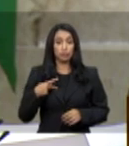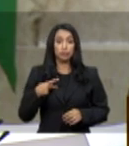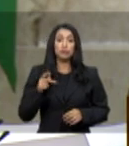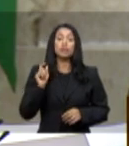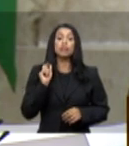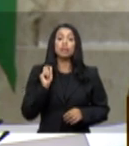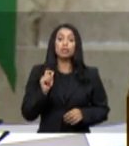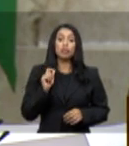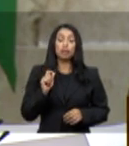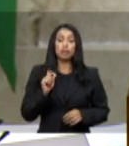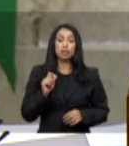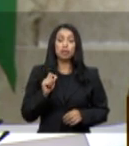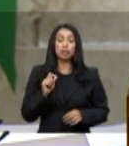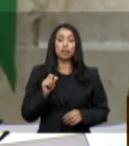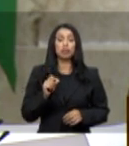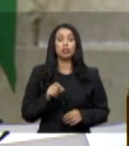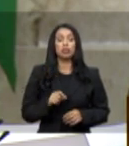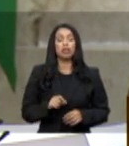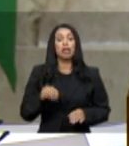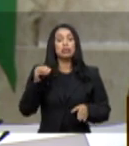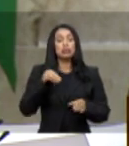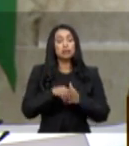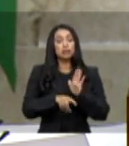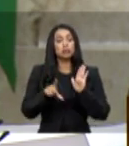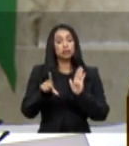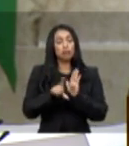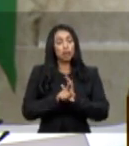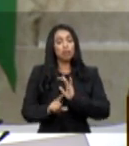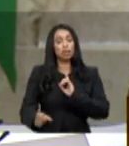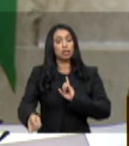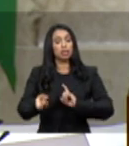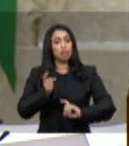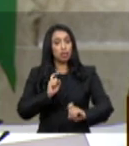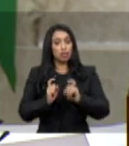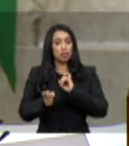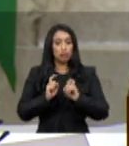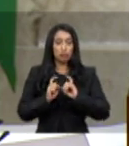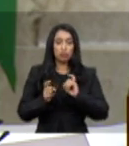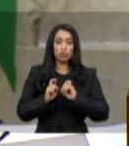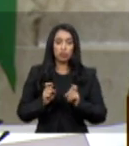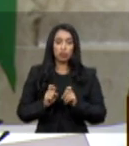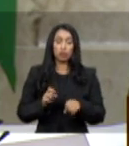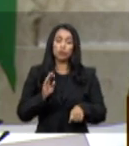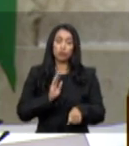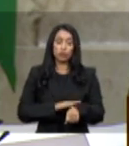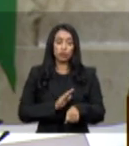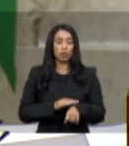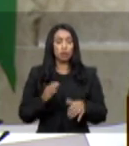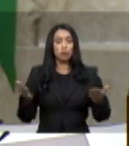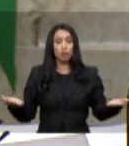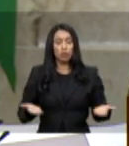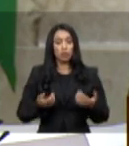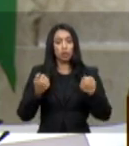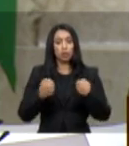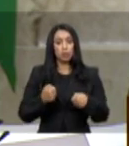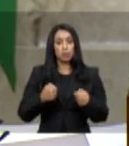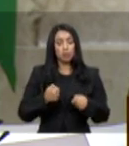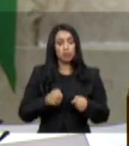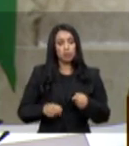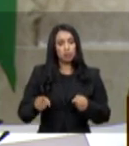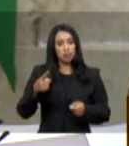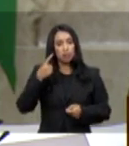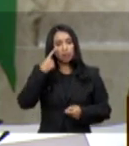presunção de legitimidade dos atos administrativos numa temporada como essa deve ser